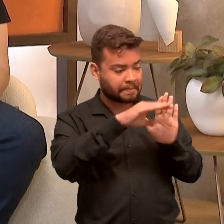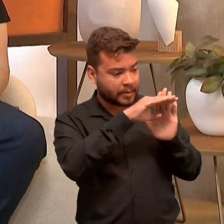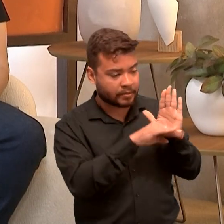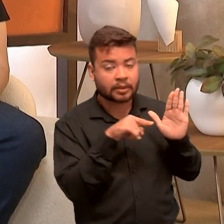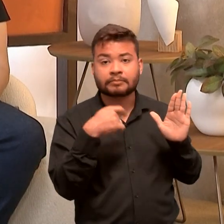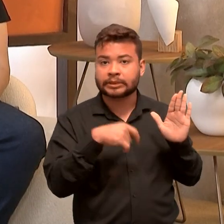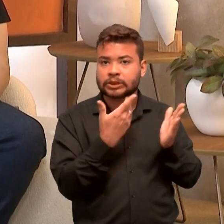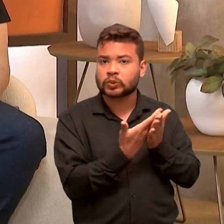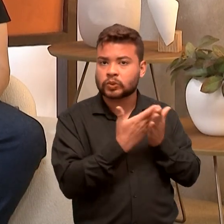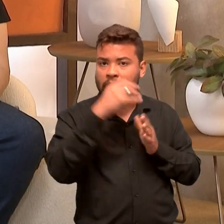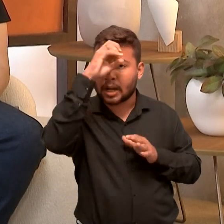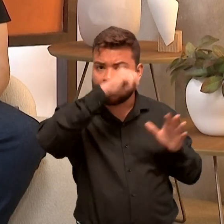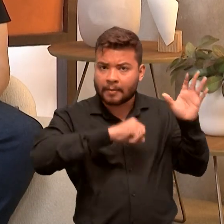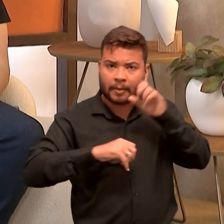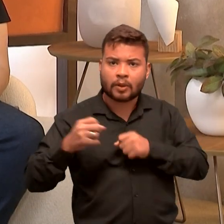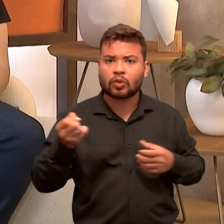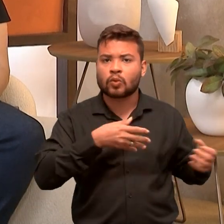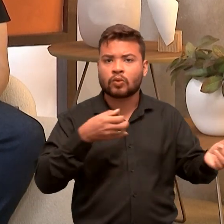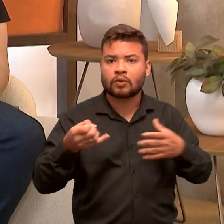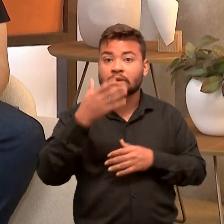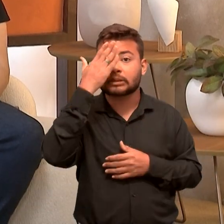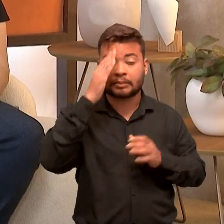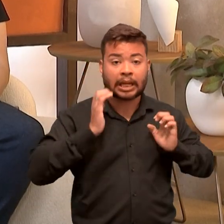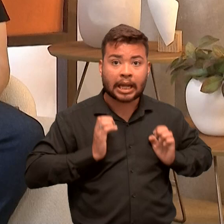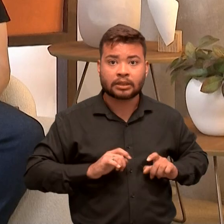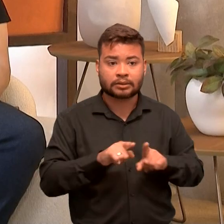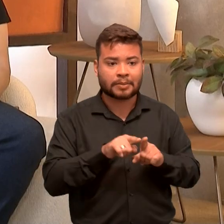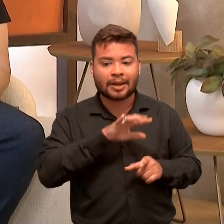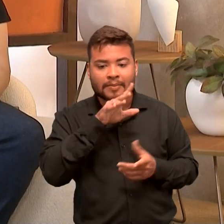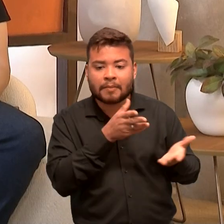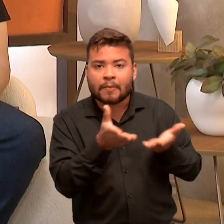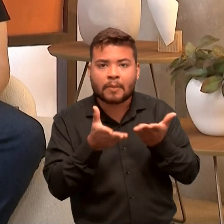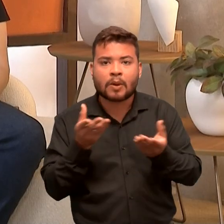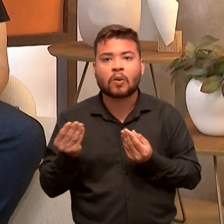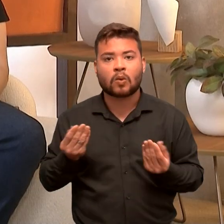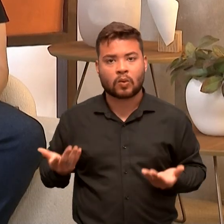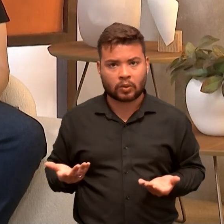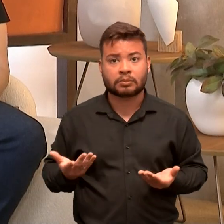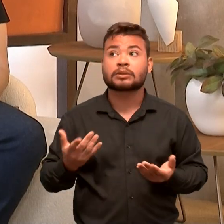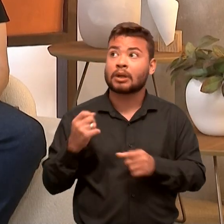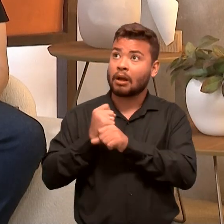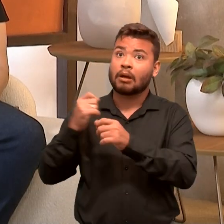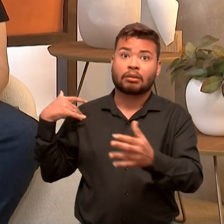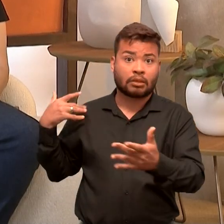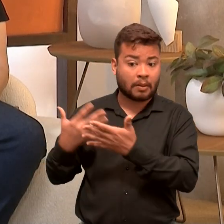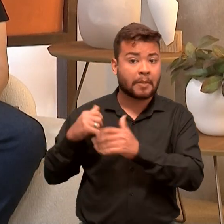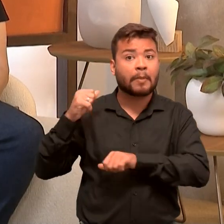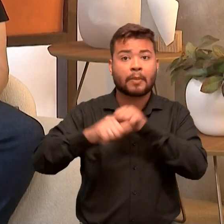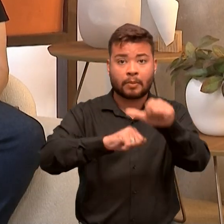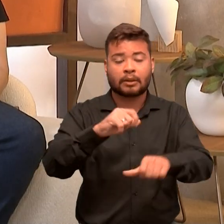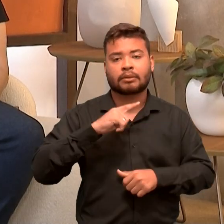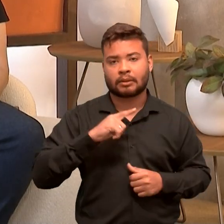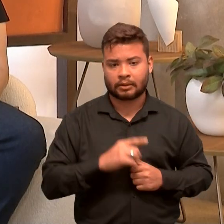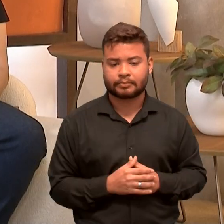se atualize mesmo na questão ética e no manejo dos animais. Então, muita coisa tem mudado ao longo desses anos. Por exemplo,